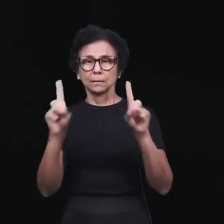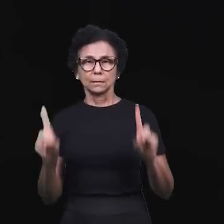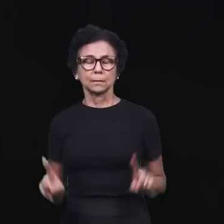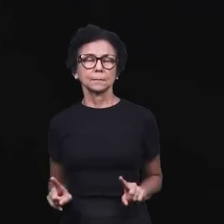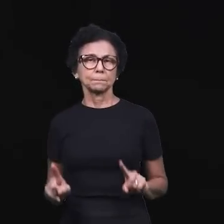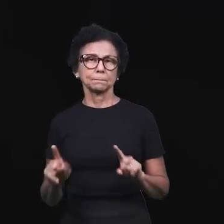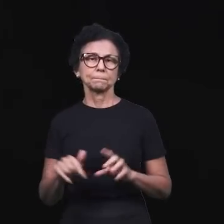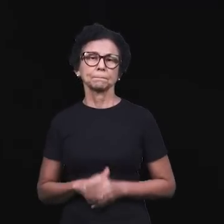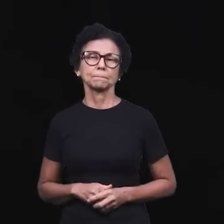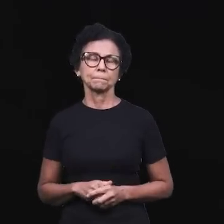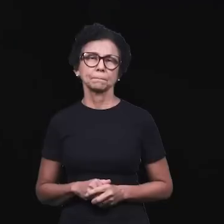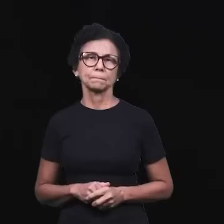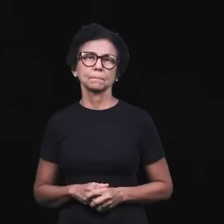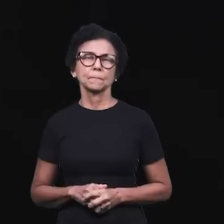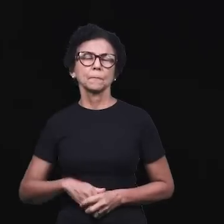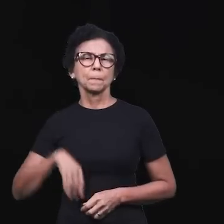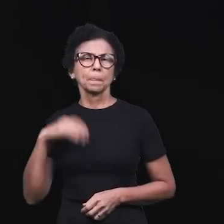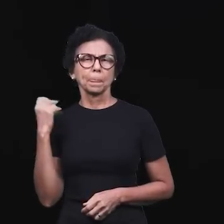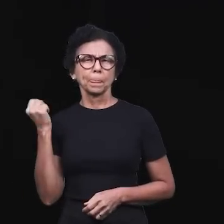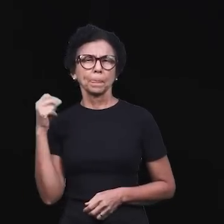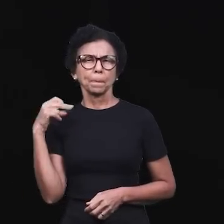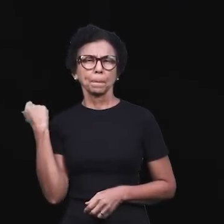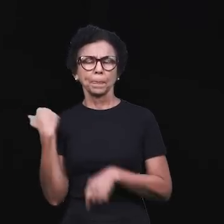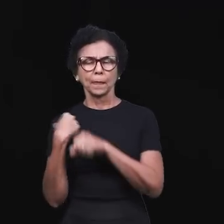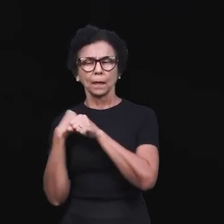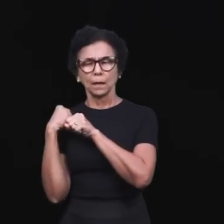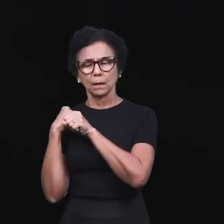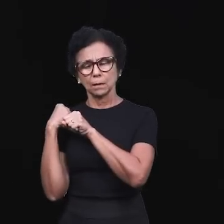com o passar dos anos, em